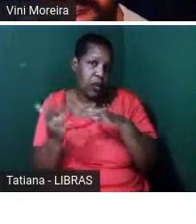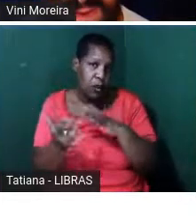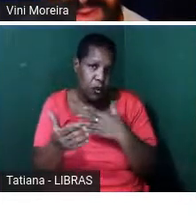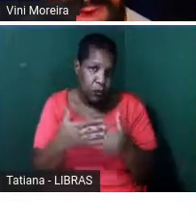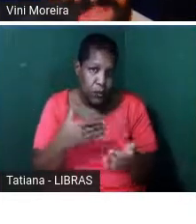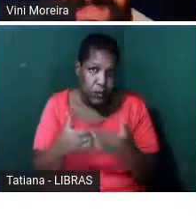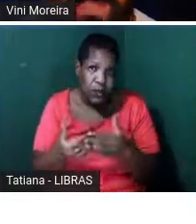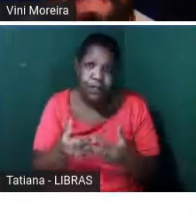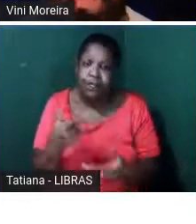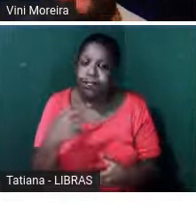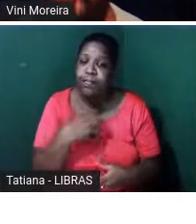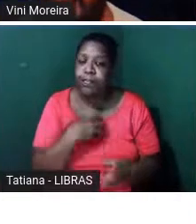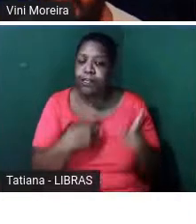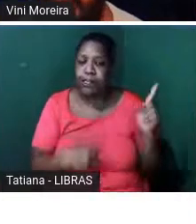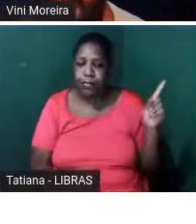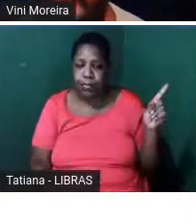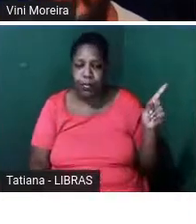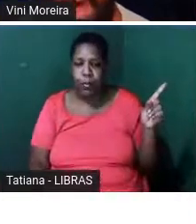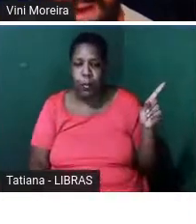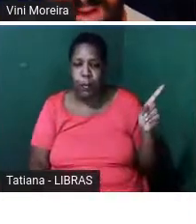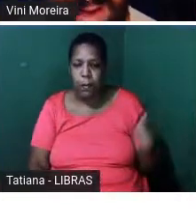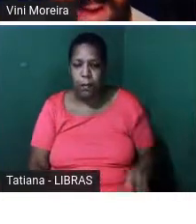nesse caso aqui